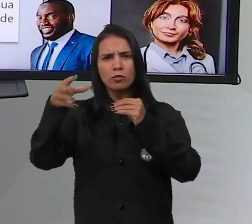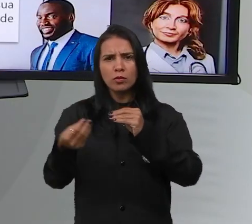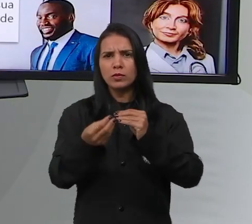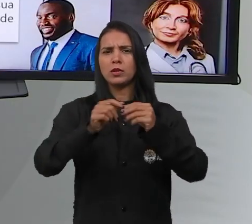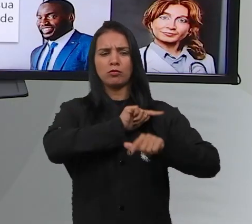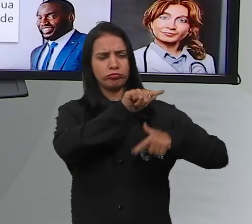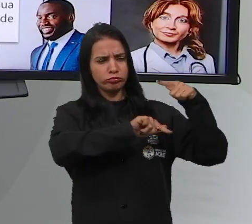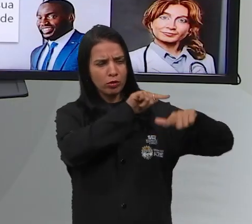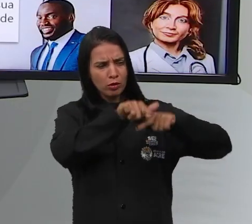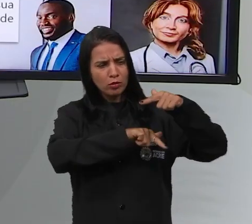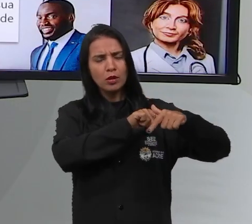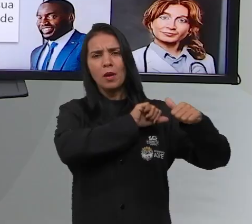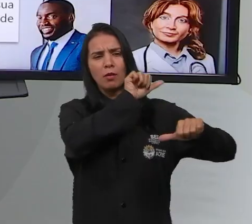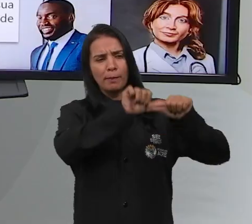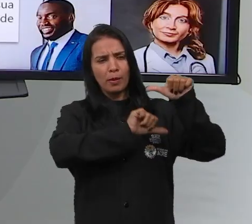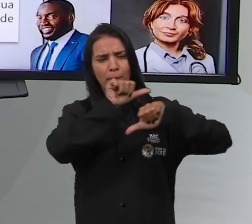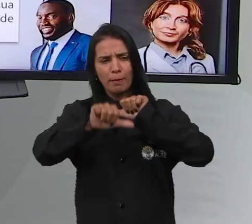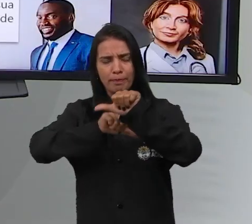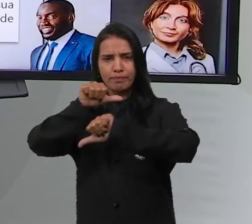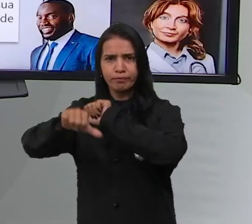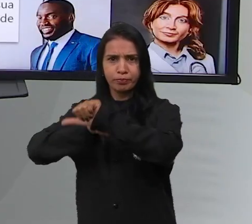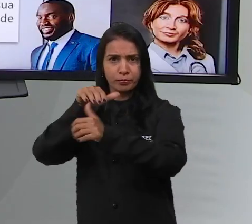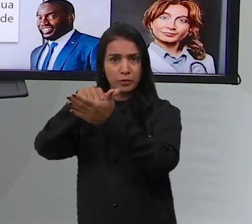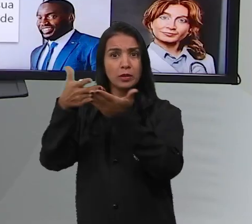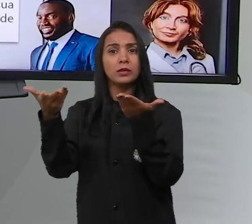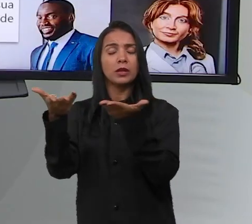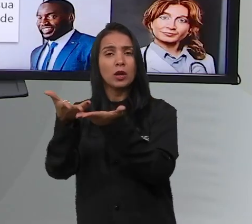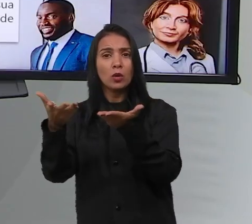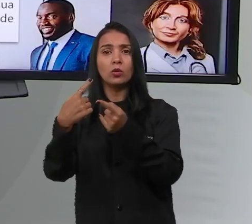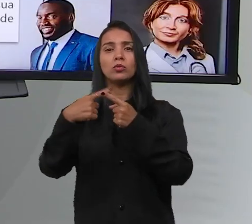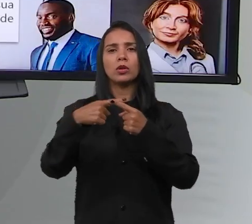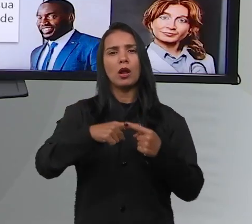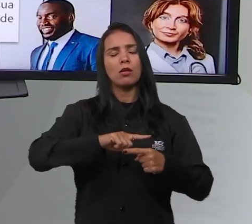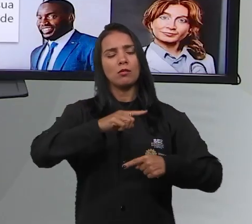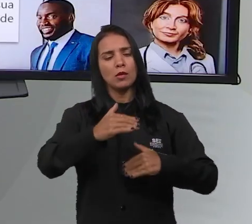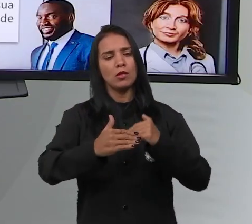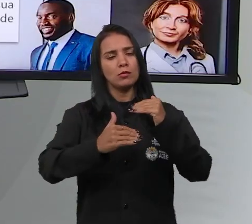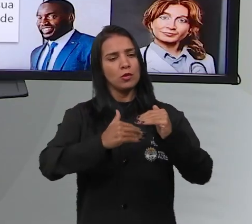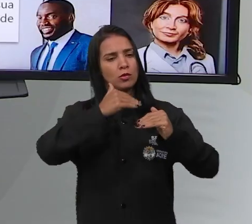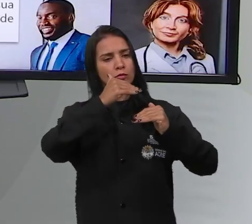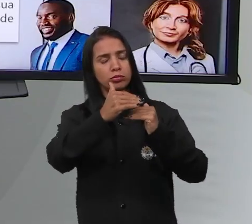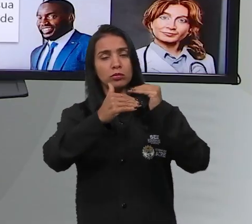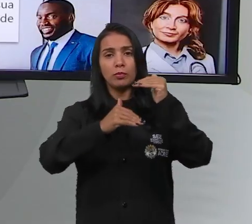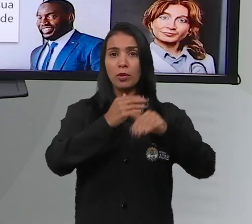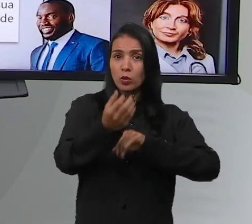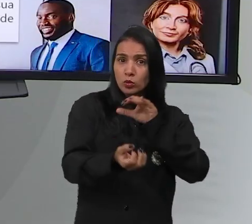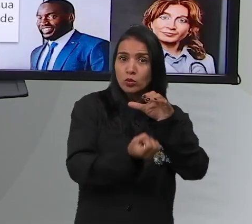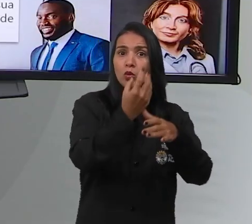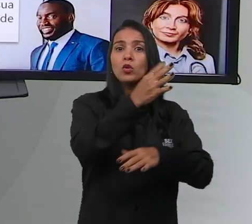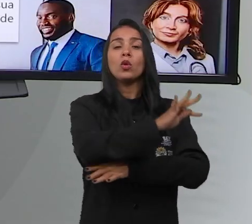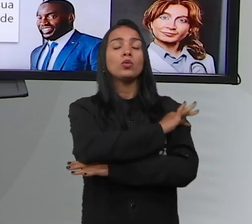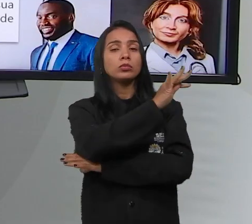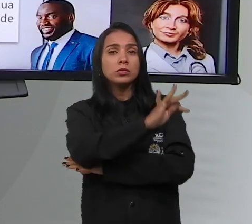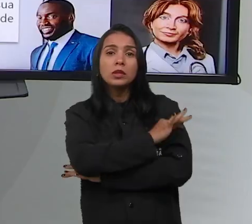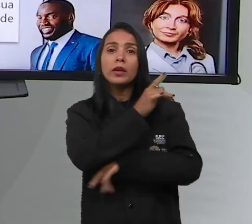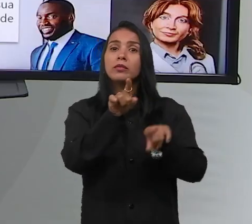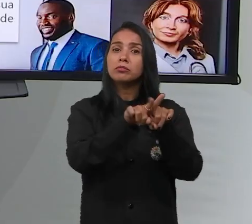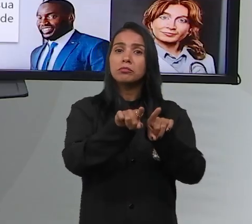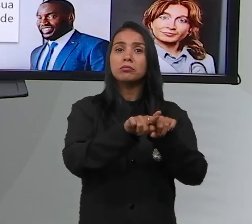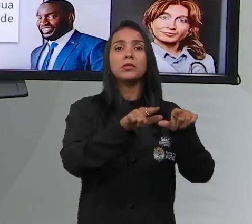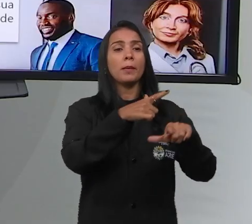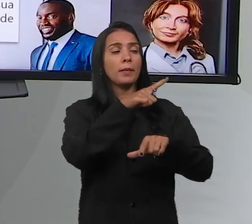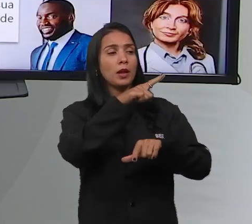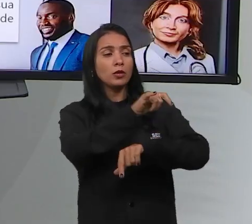tempo, ele foi se reformulando, ele foi evoluindo. Novas técnicas, novas